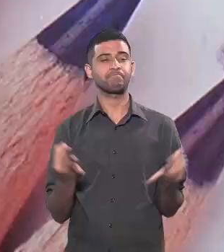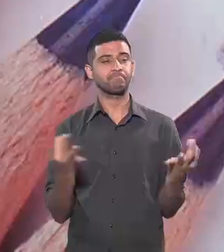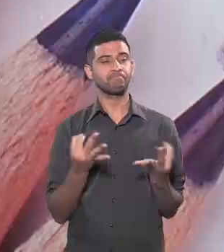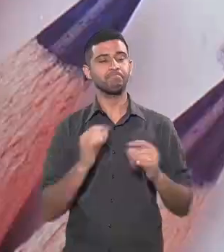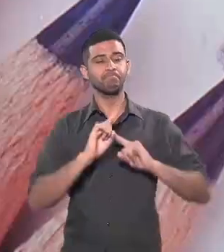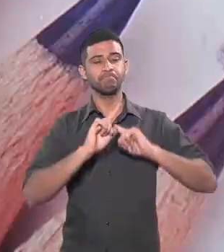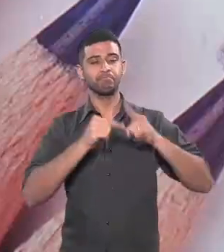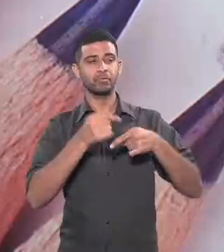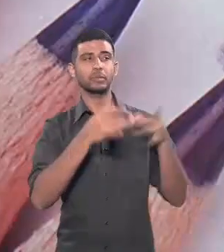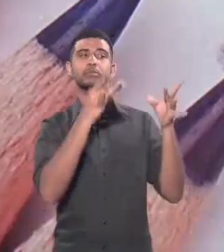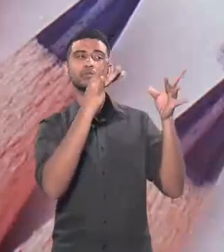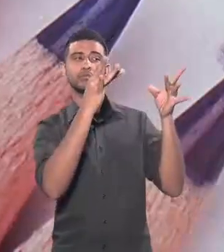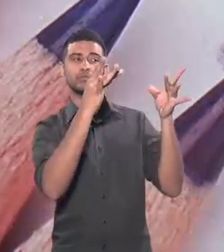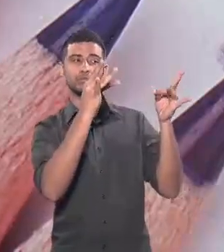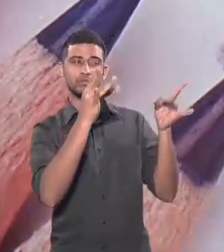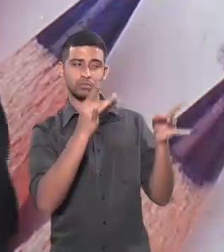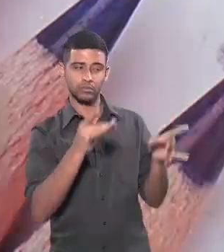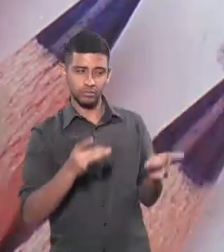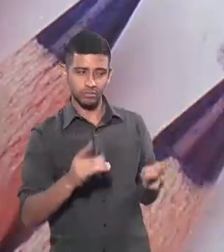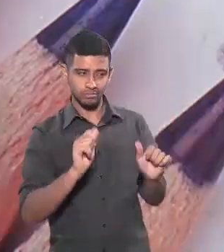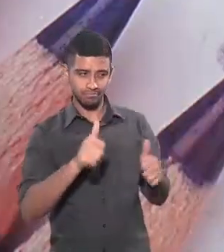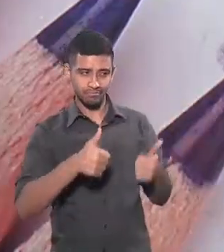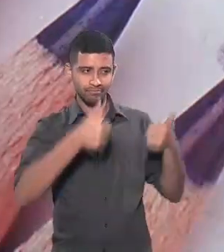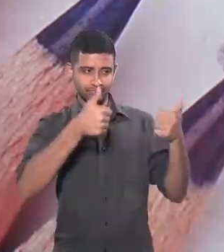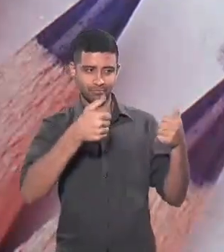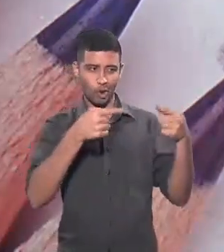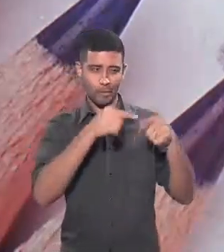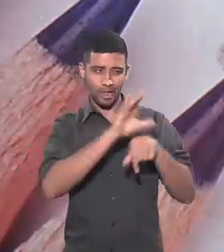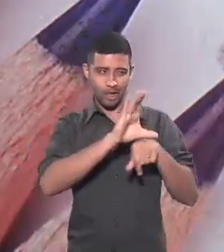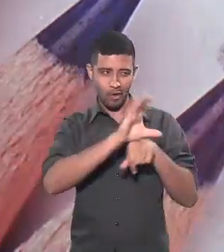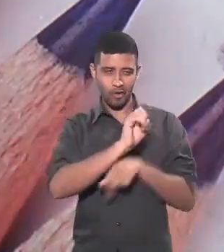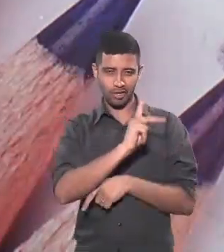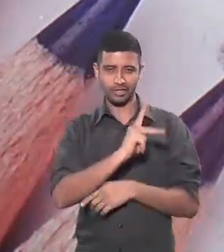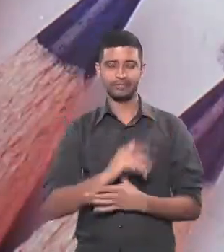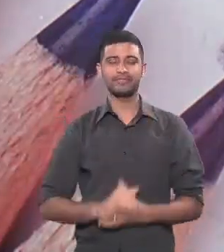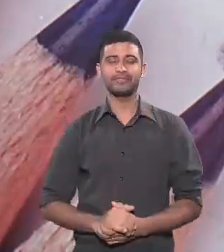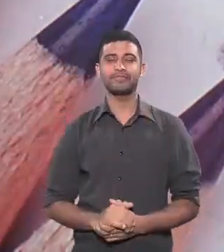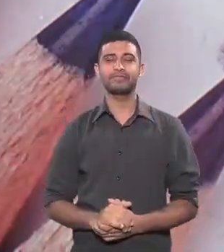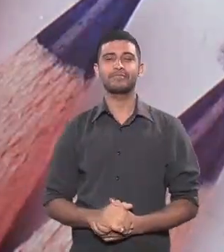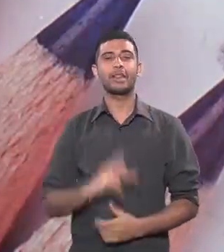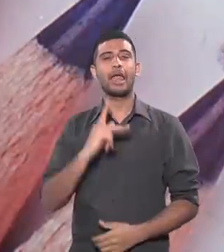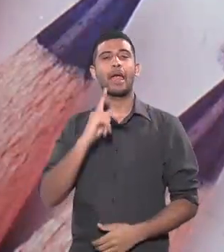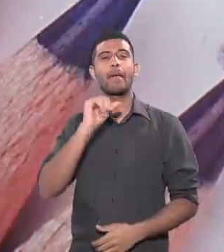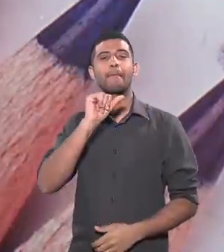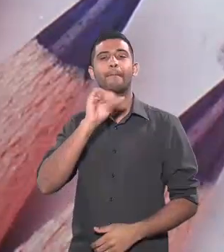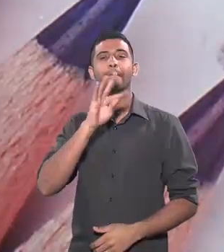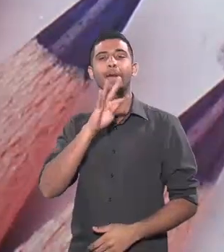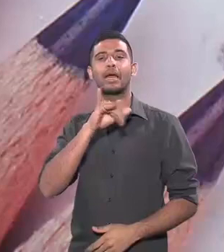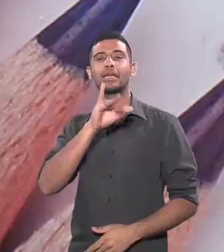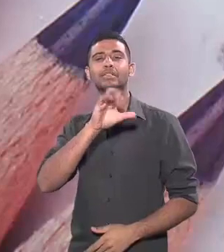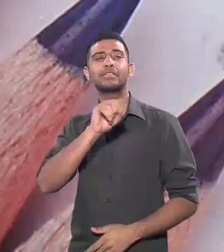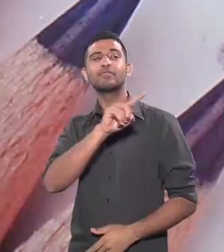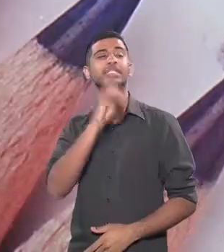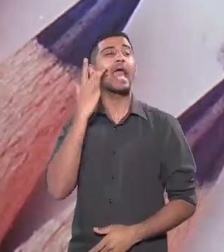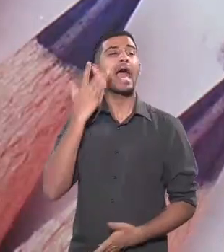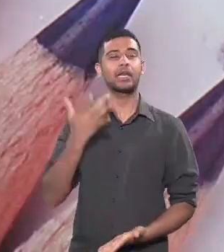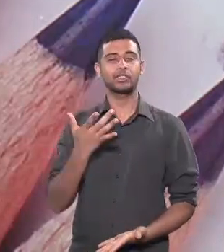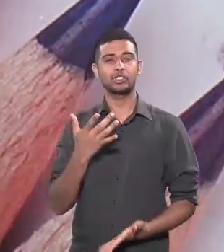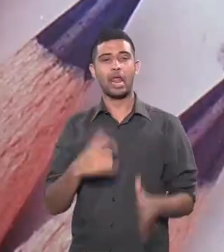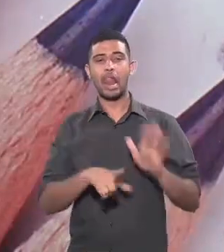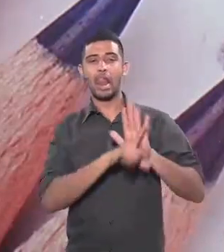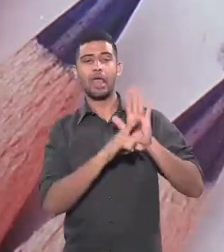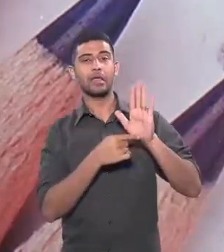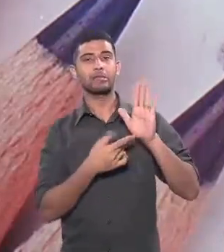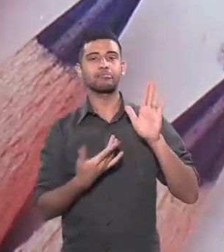Perfeito. Pois eu quero entrar também, né, mais detalhes a respeito do curso. Patrícia, o que você acha dessa